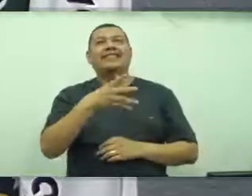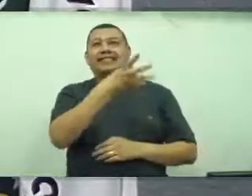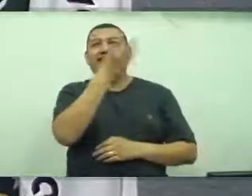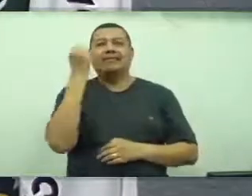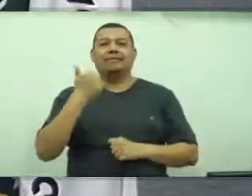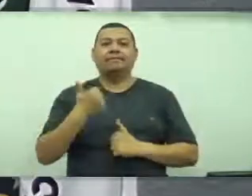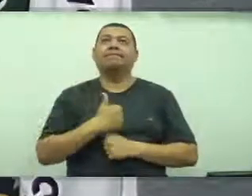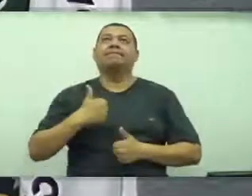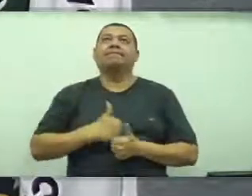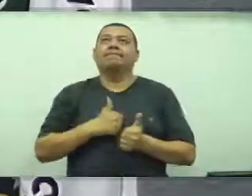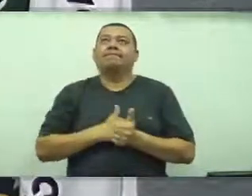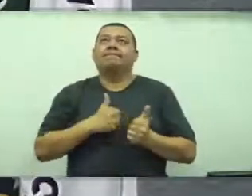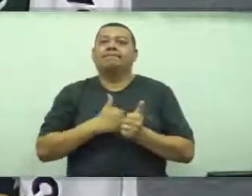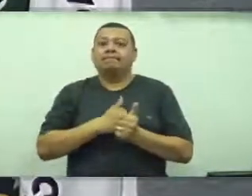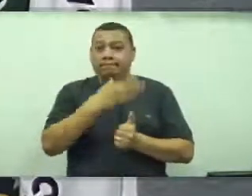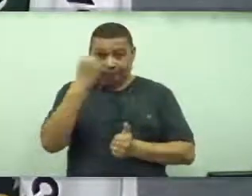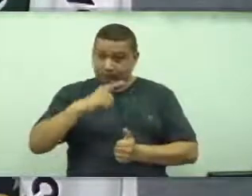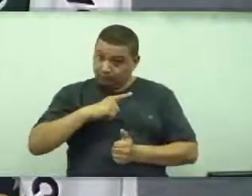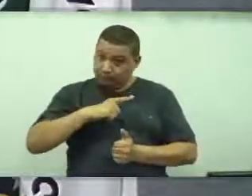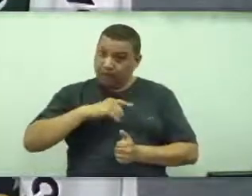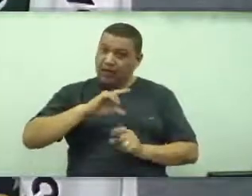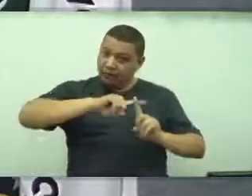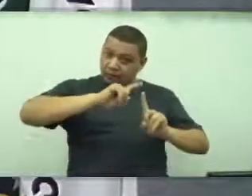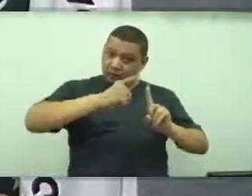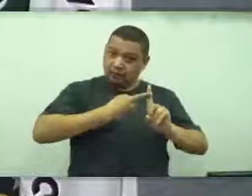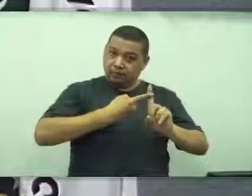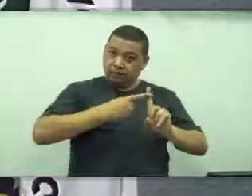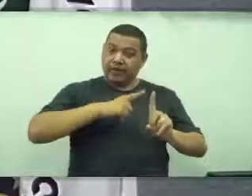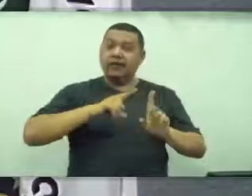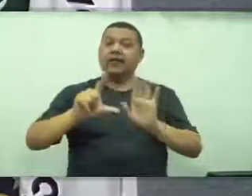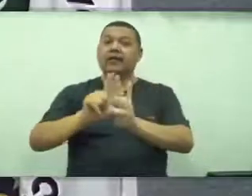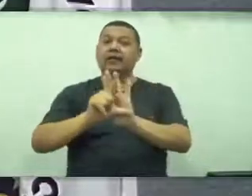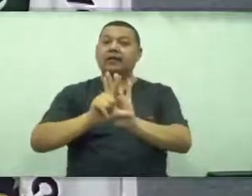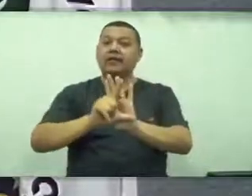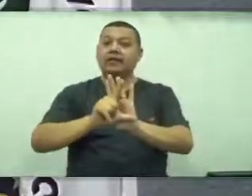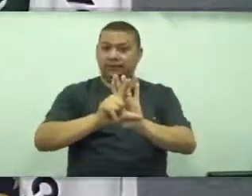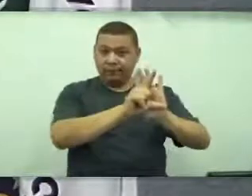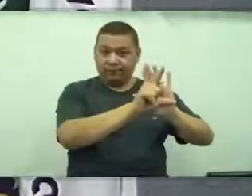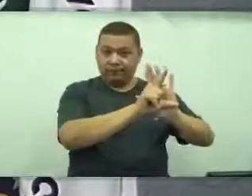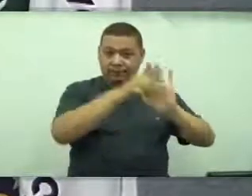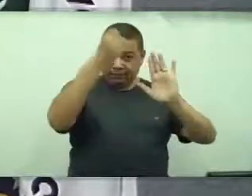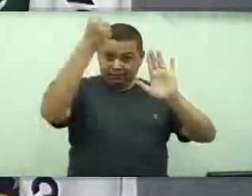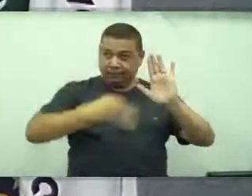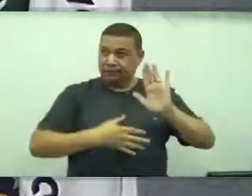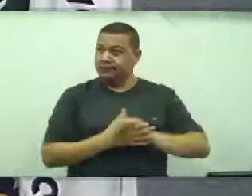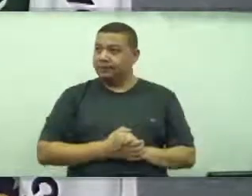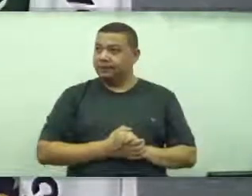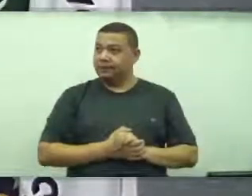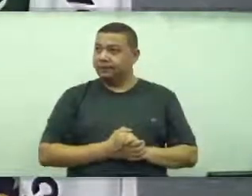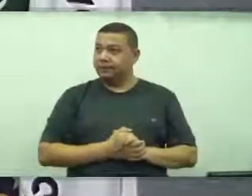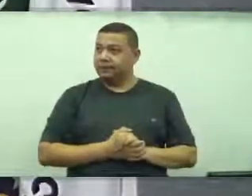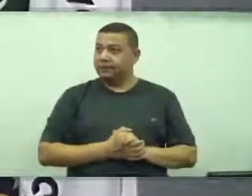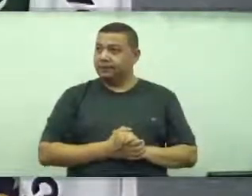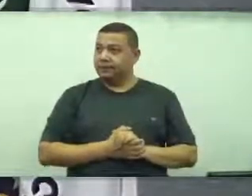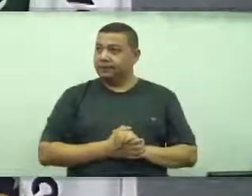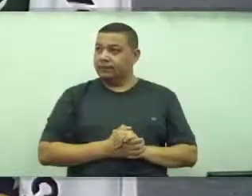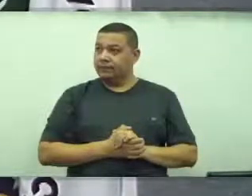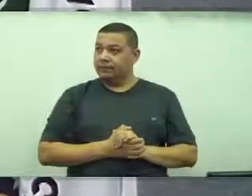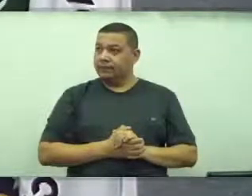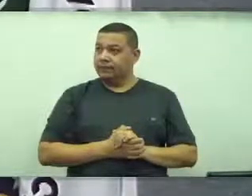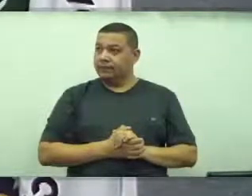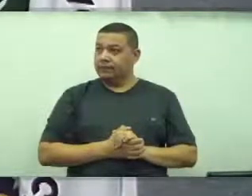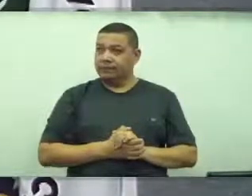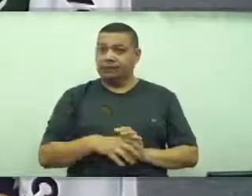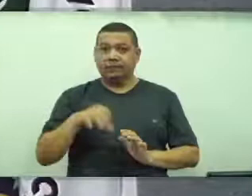população, ela está grávida e tem uma lei que diz que no momento que